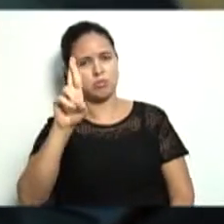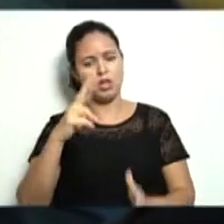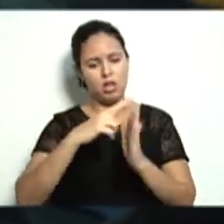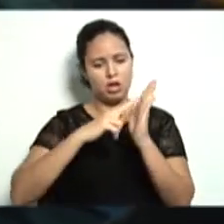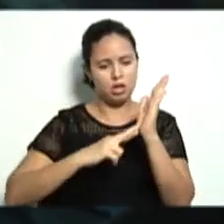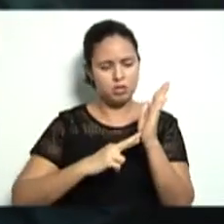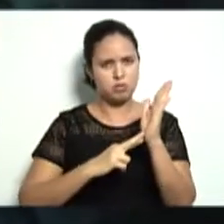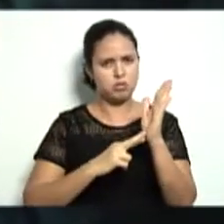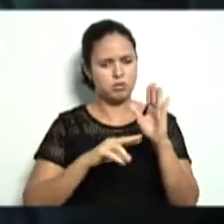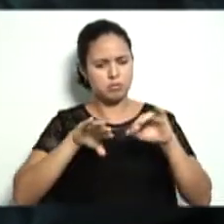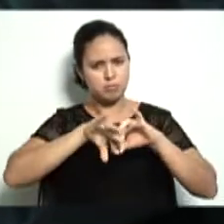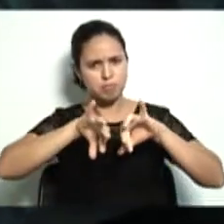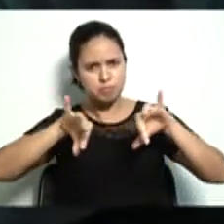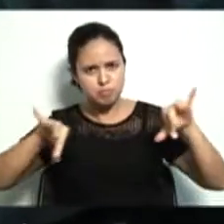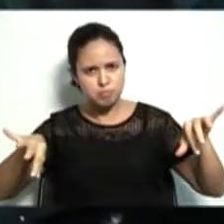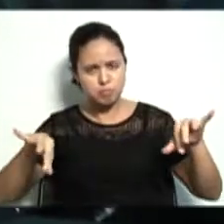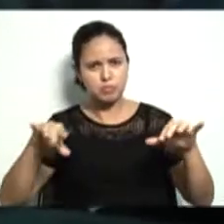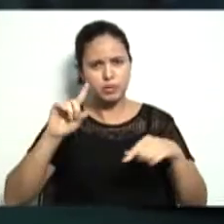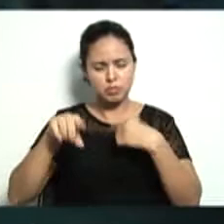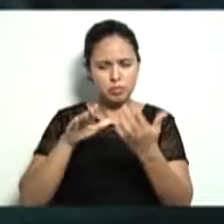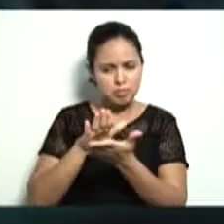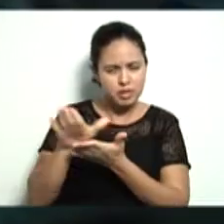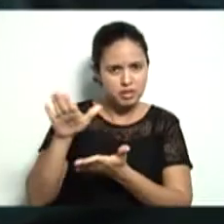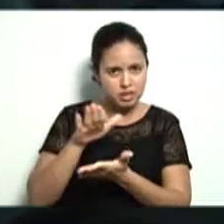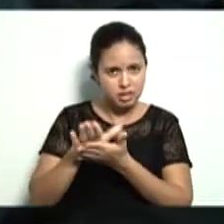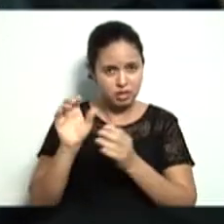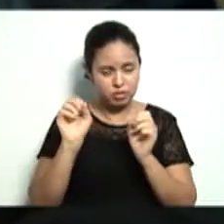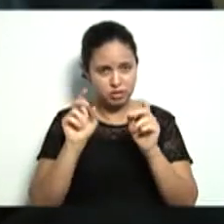enviá-los devidamente para os setores, ok?